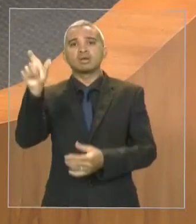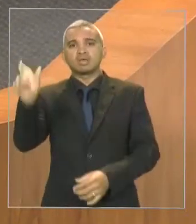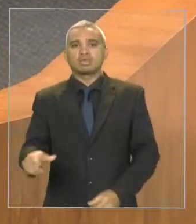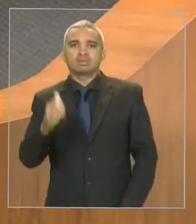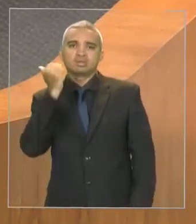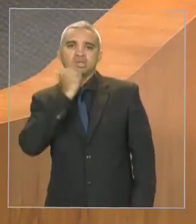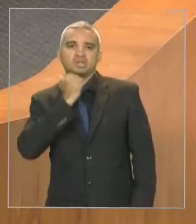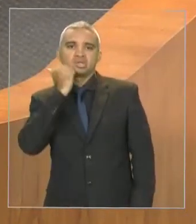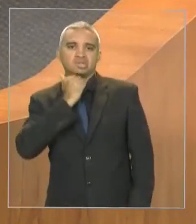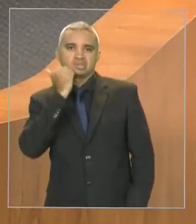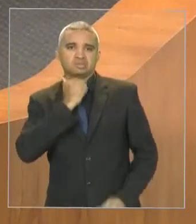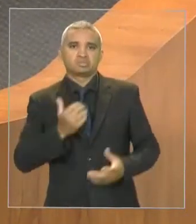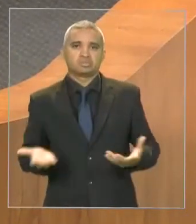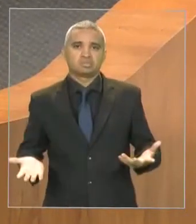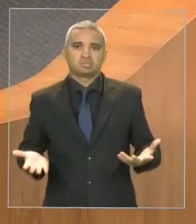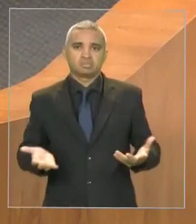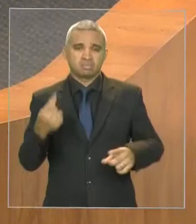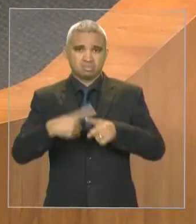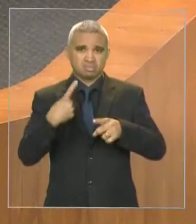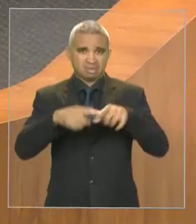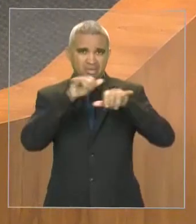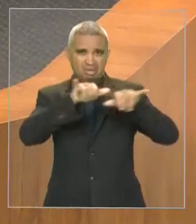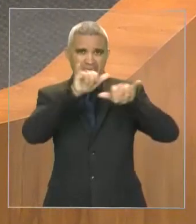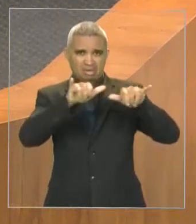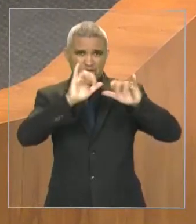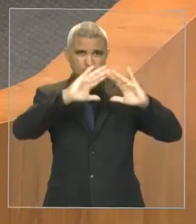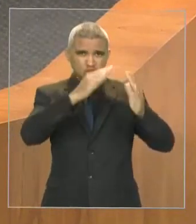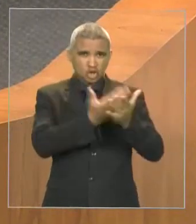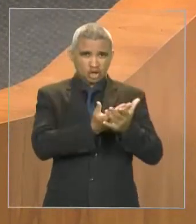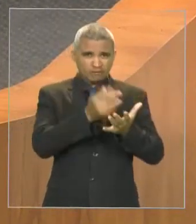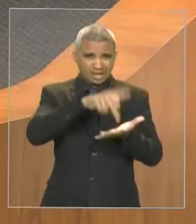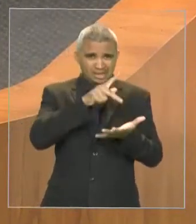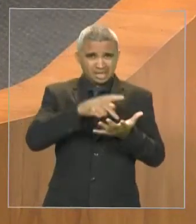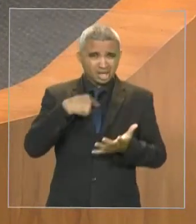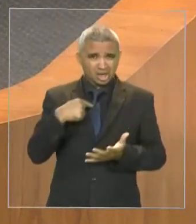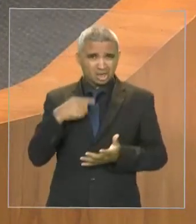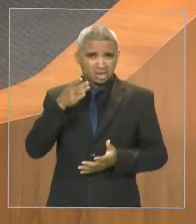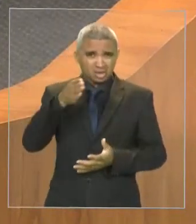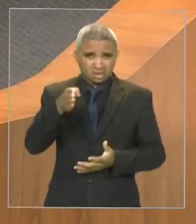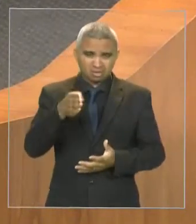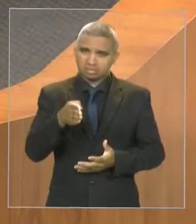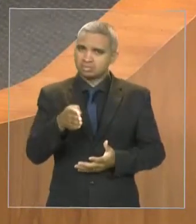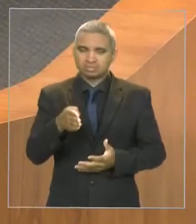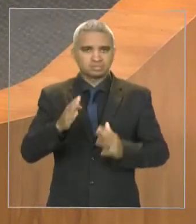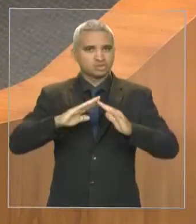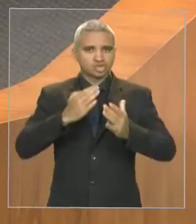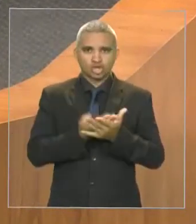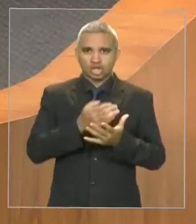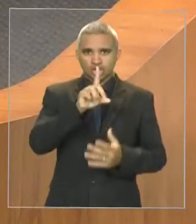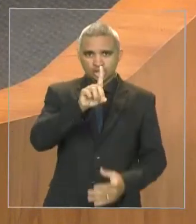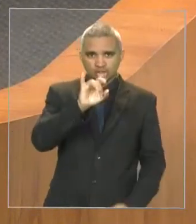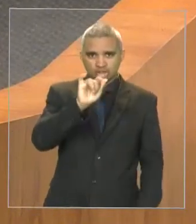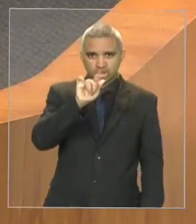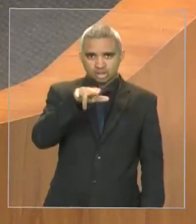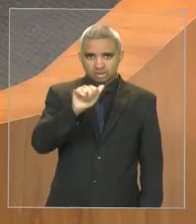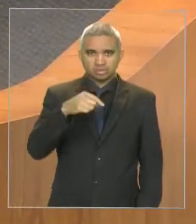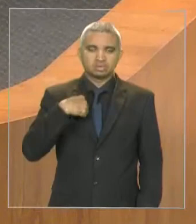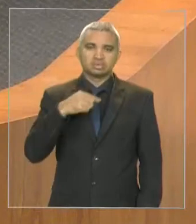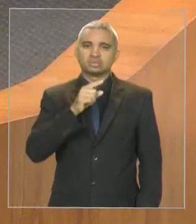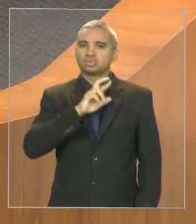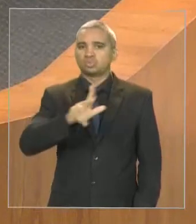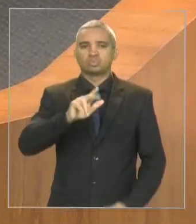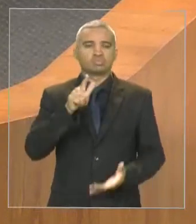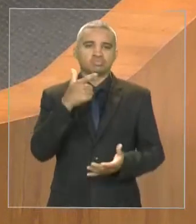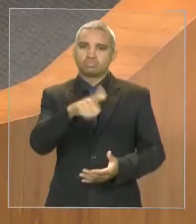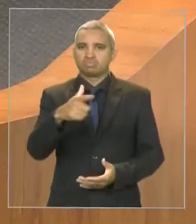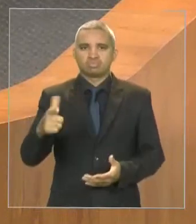mostra na TV de escola digna não é a escola que eu estudo. Eu não tenho escola digna, a minha escola é digna de pena. Essa é a